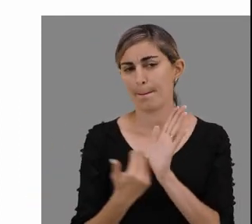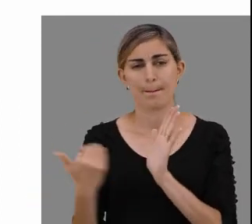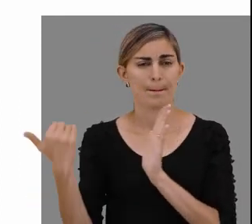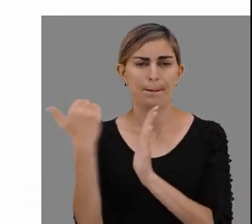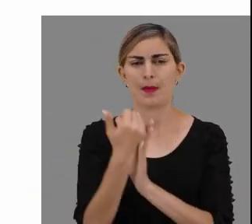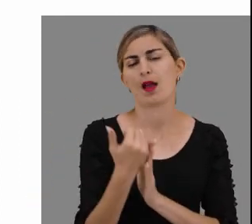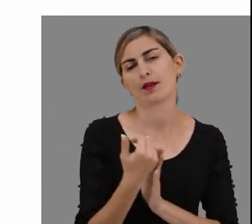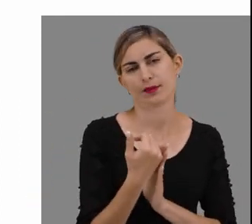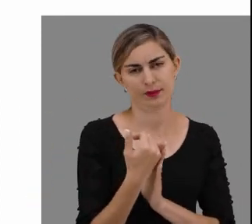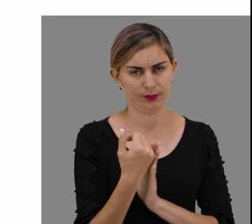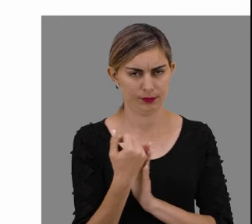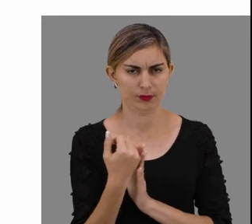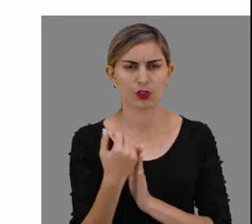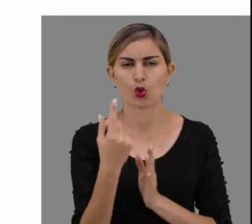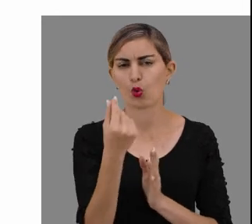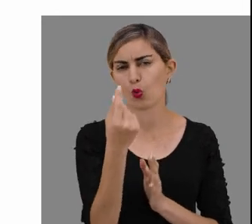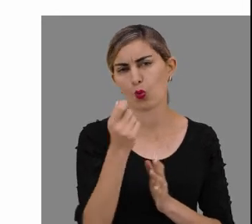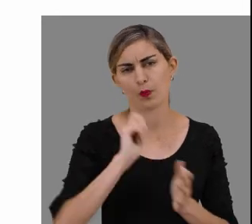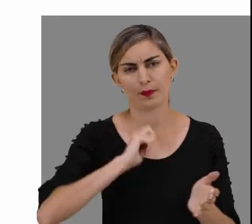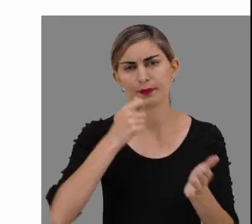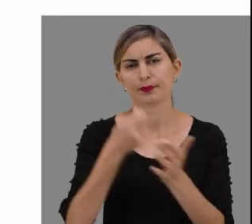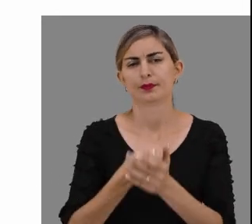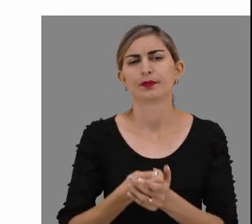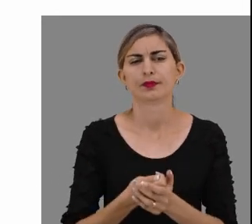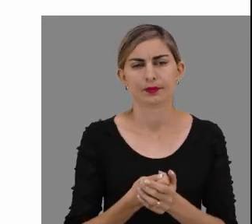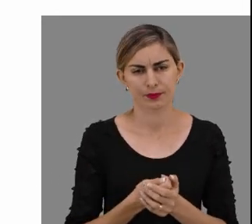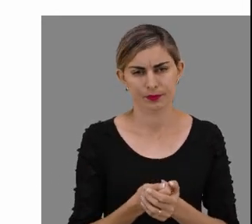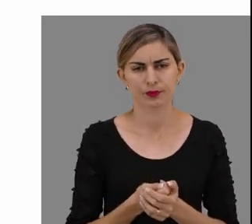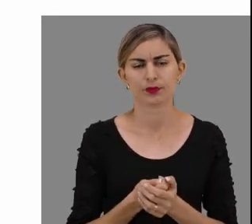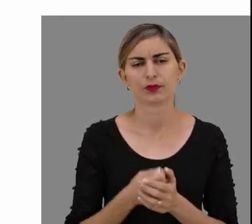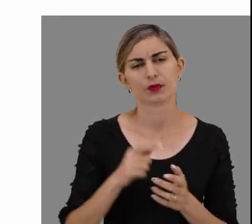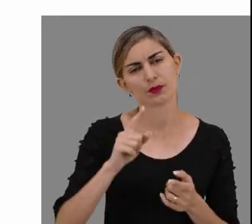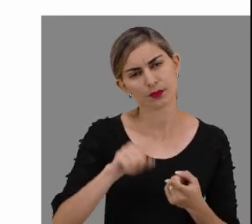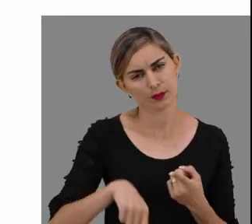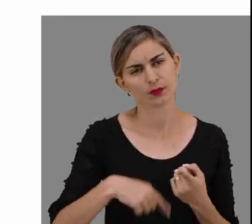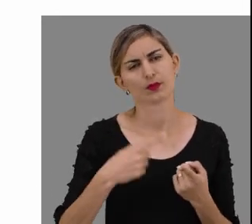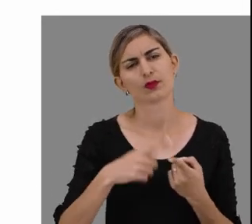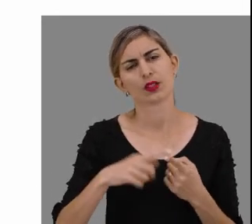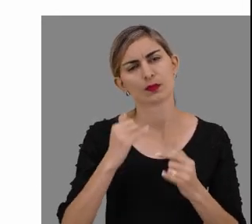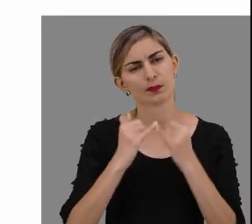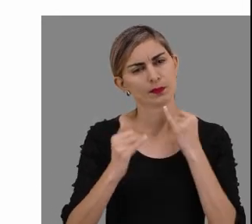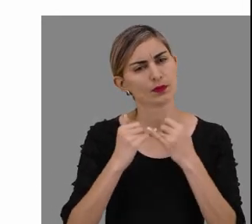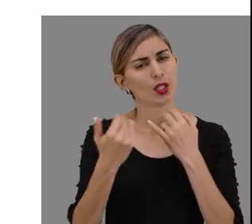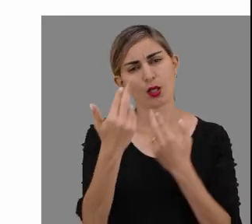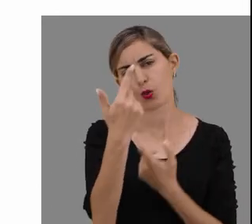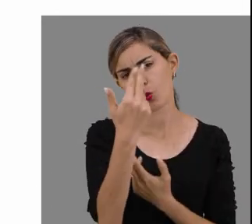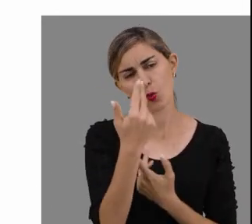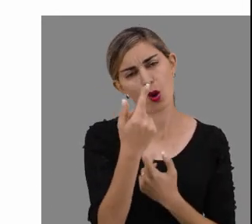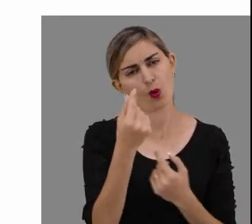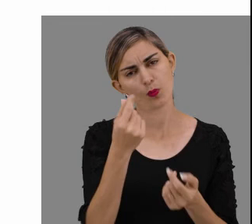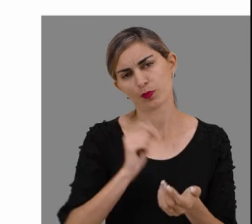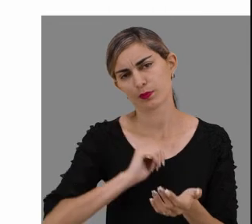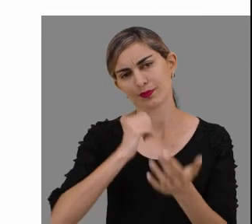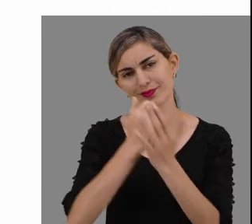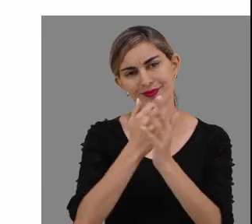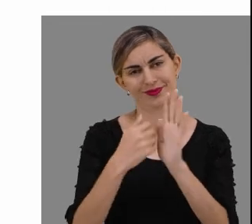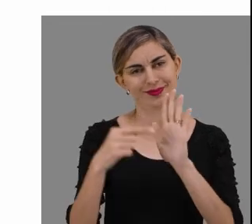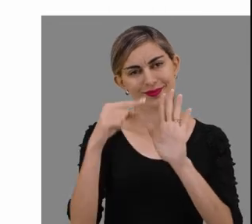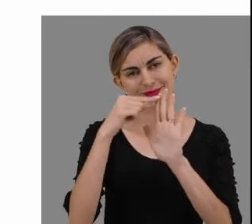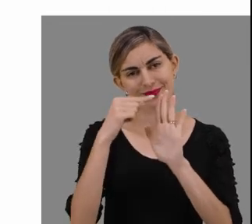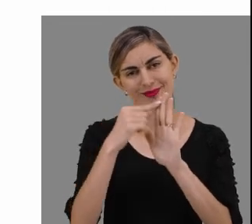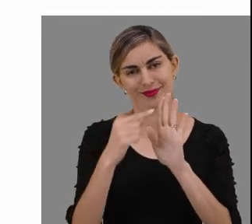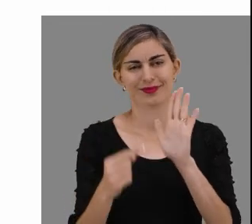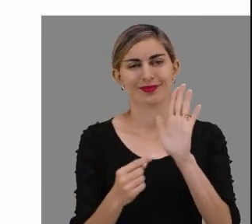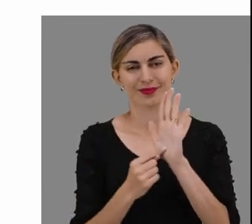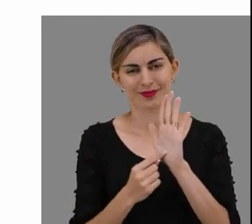vai extend prato. A forma de pagamento do prato principal será semelhante à forma de